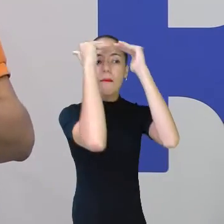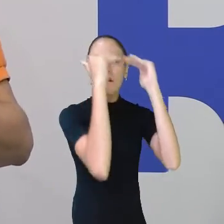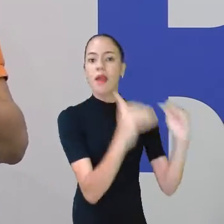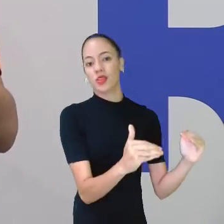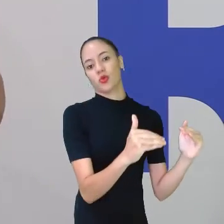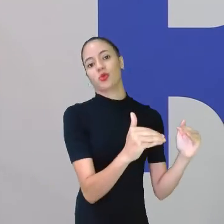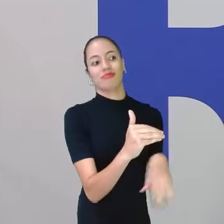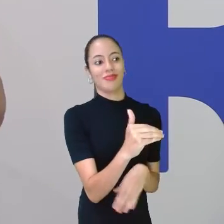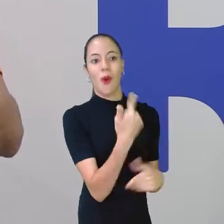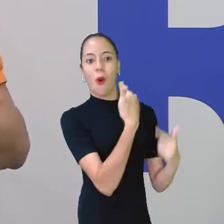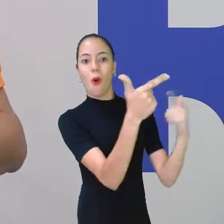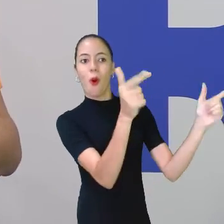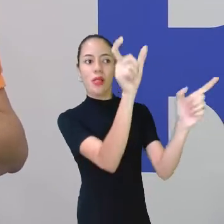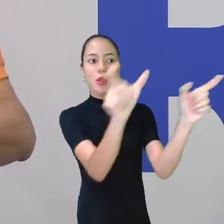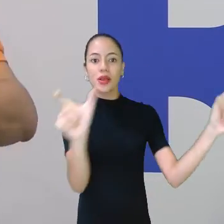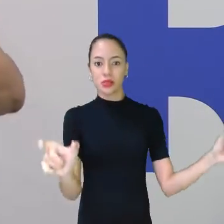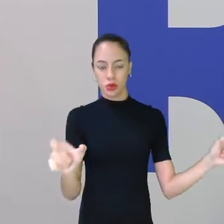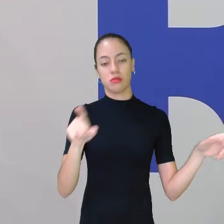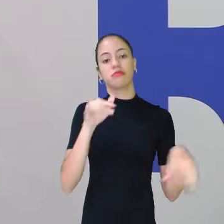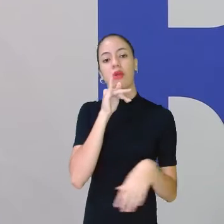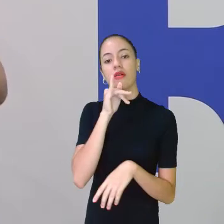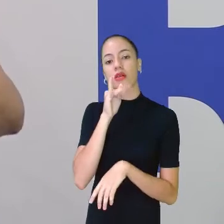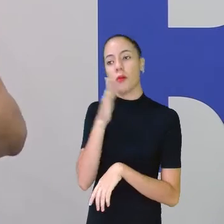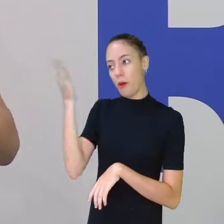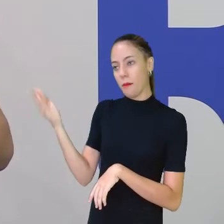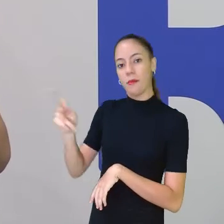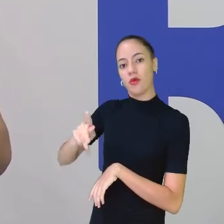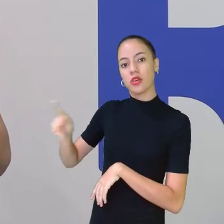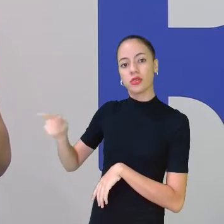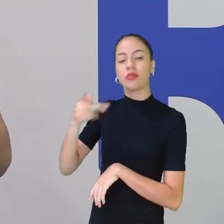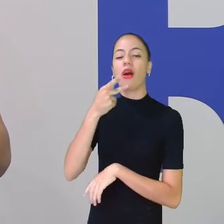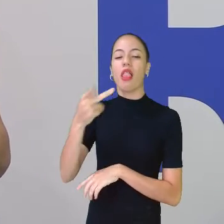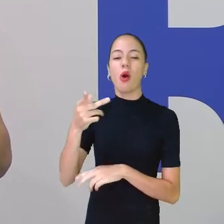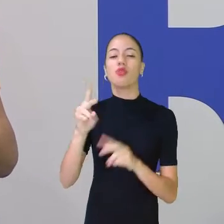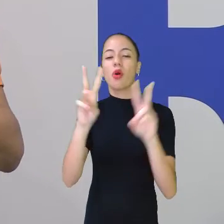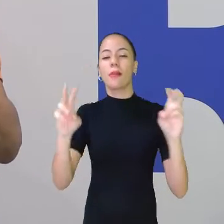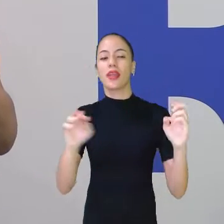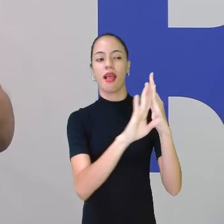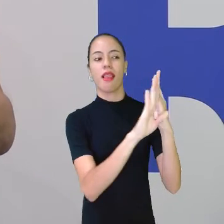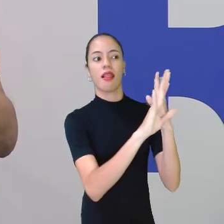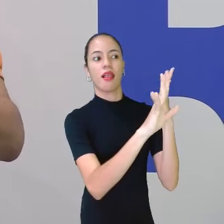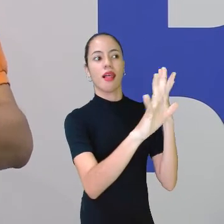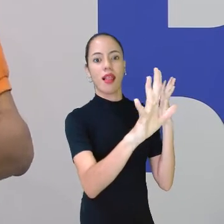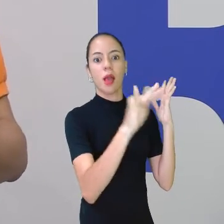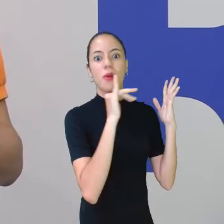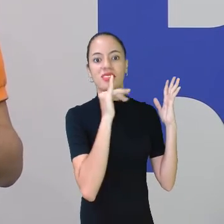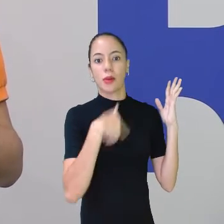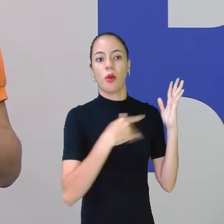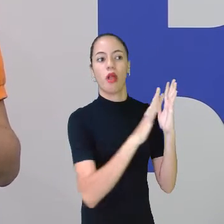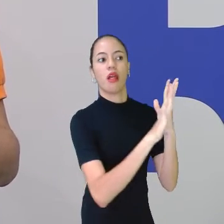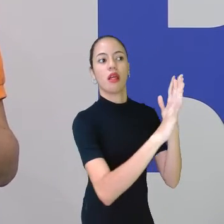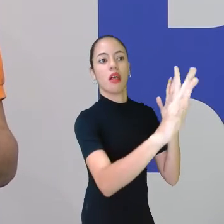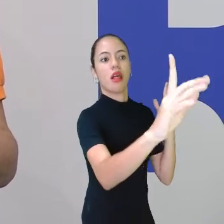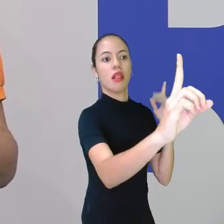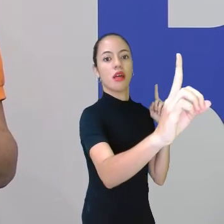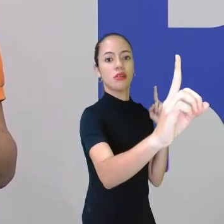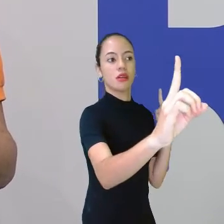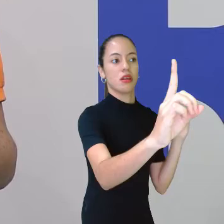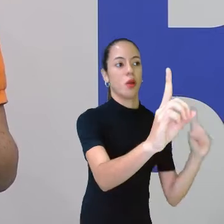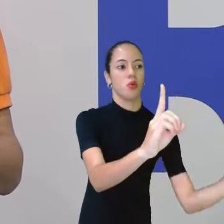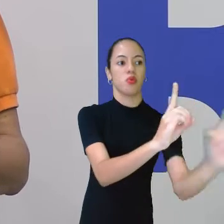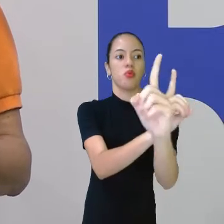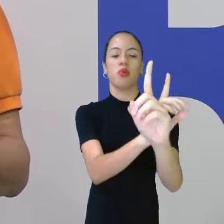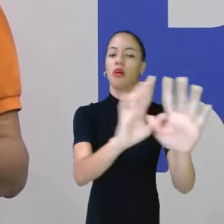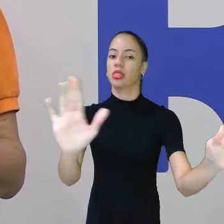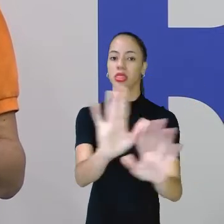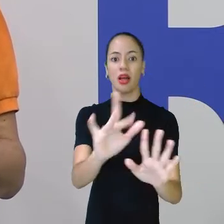Jesus colocou um exemplo da fila, né? De pular a fila, né? Então, às vezes, deixa eu passar na sua frente, só que você não está passando só na minha frente,